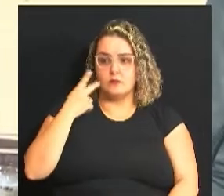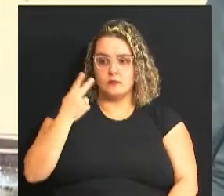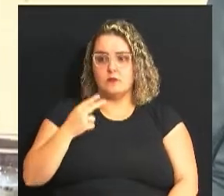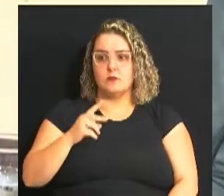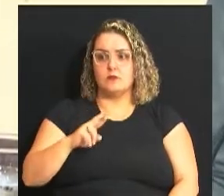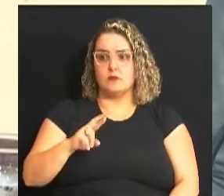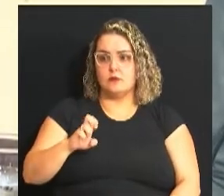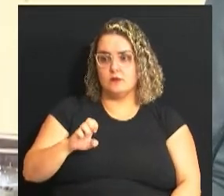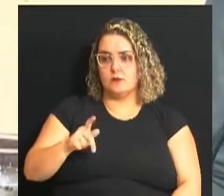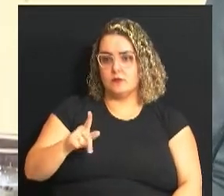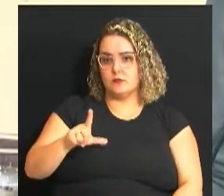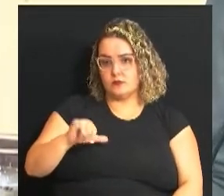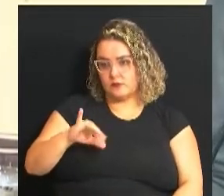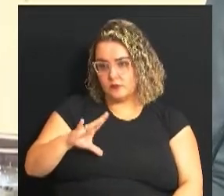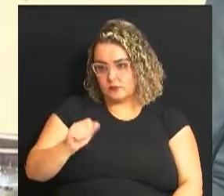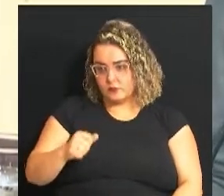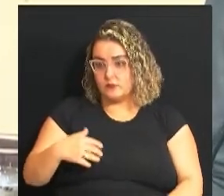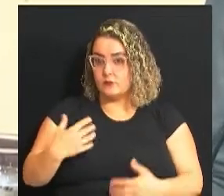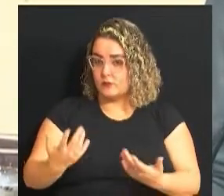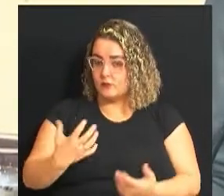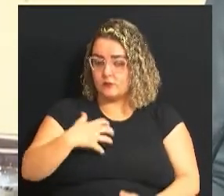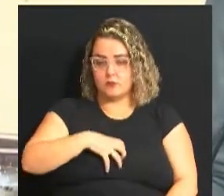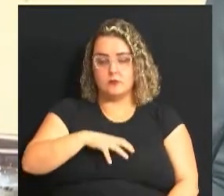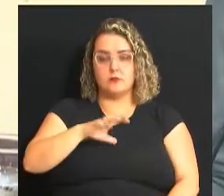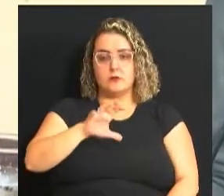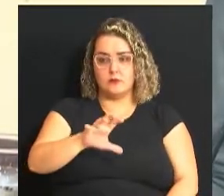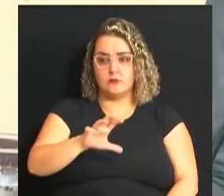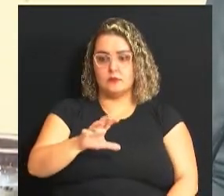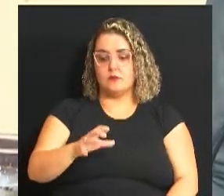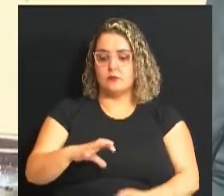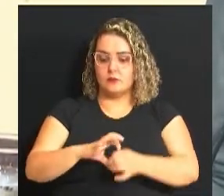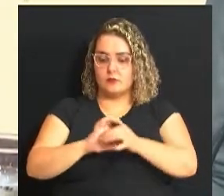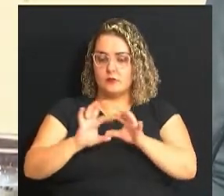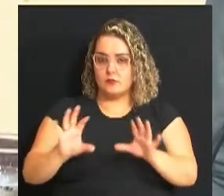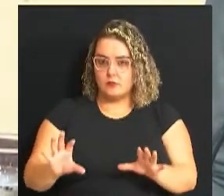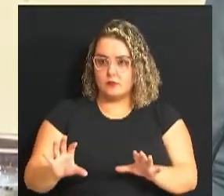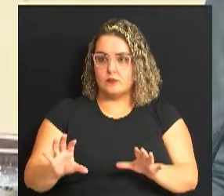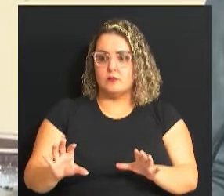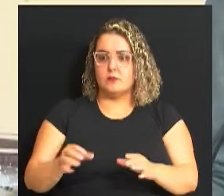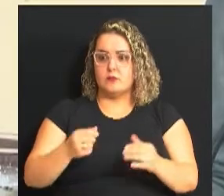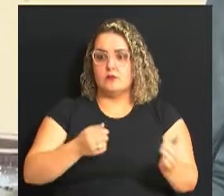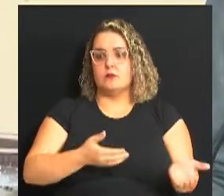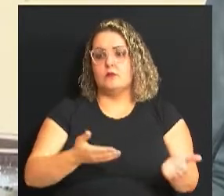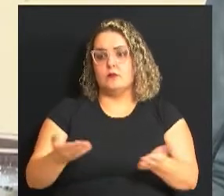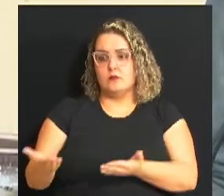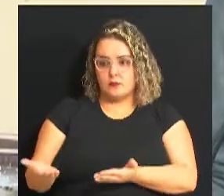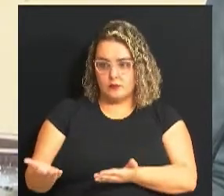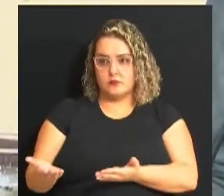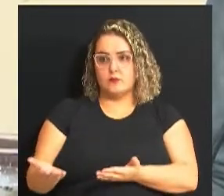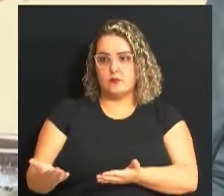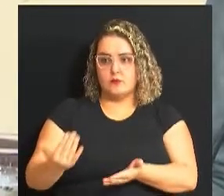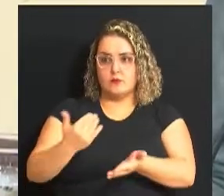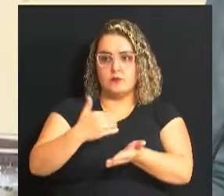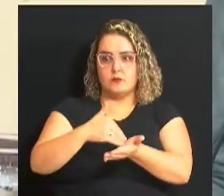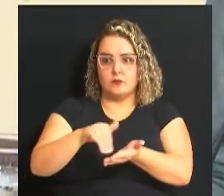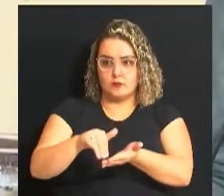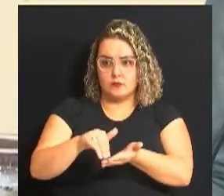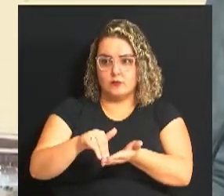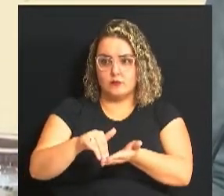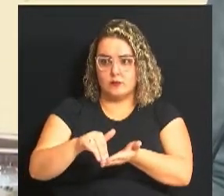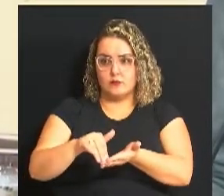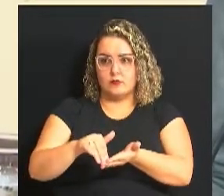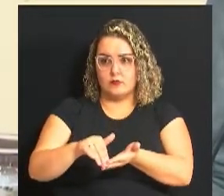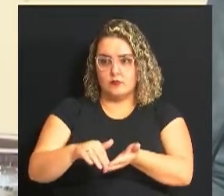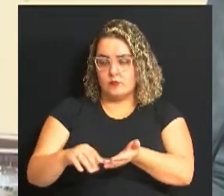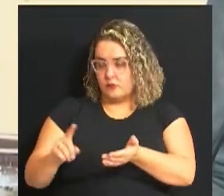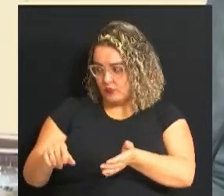réplica. Então, desta forma, eu gostaria já de passar para a exposição da Secretaria... Você primeiro,